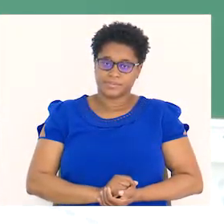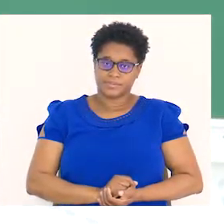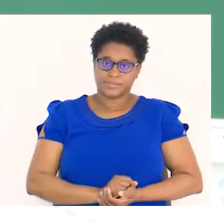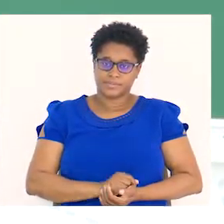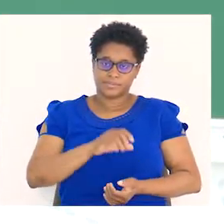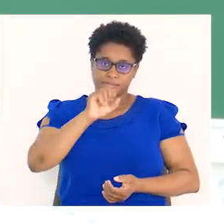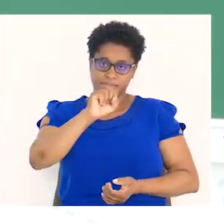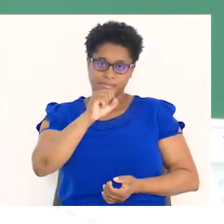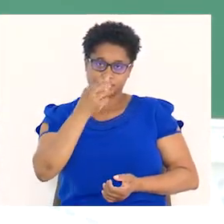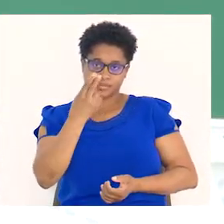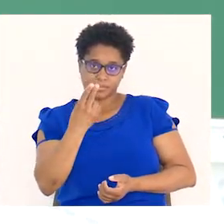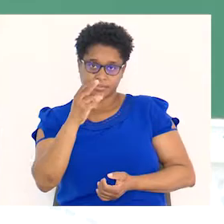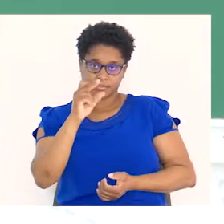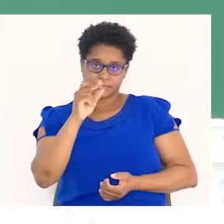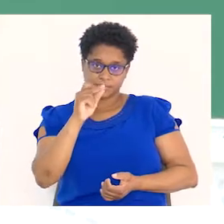guarda